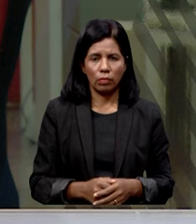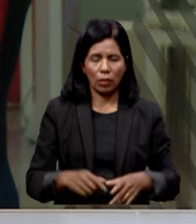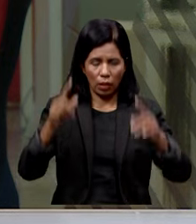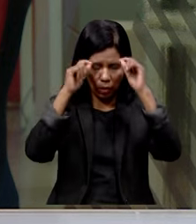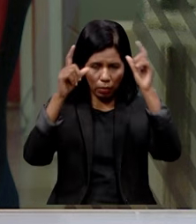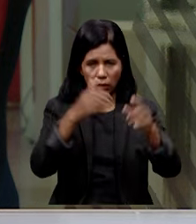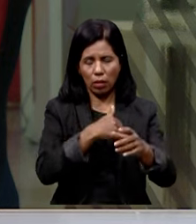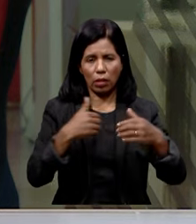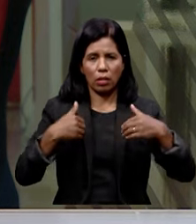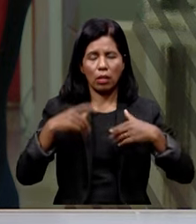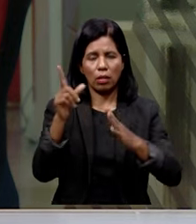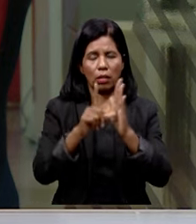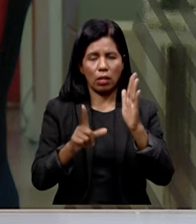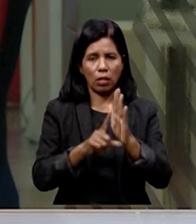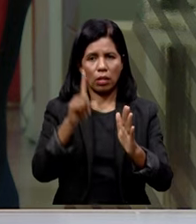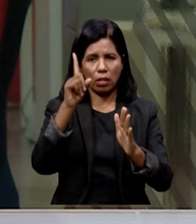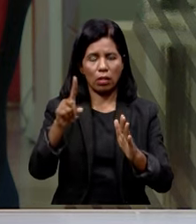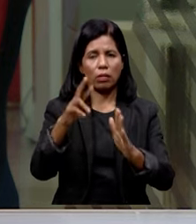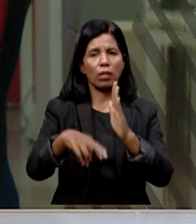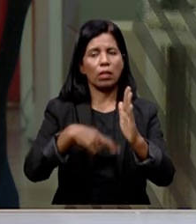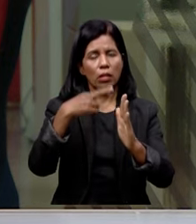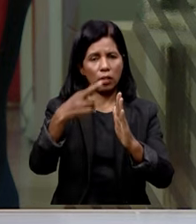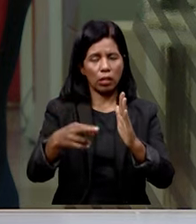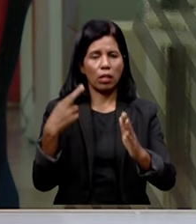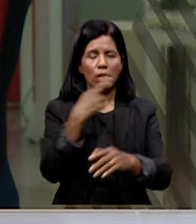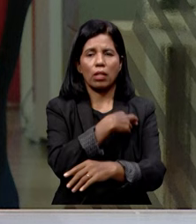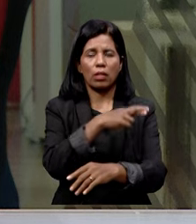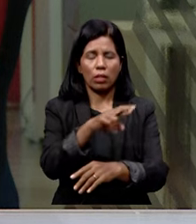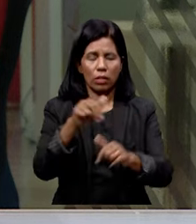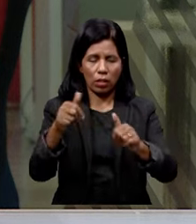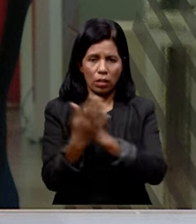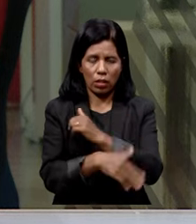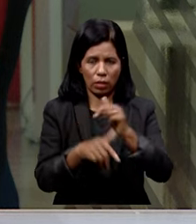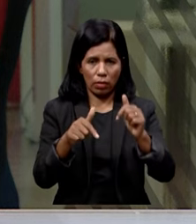Timor-Leste sidau ia legislação ida ho di regula religião sire ia relar.